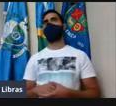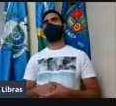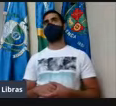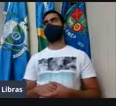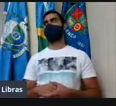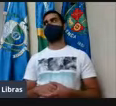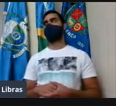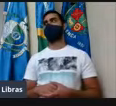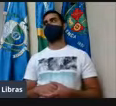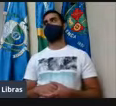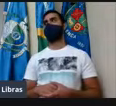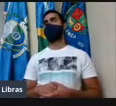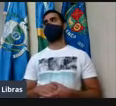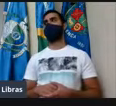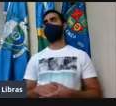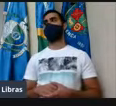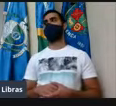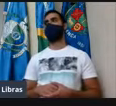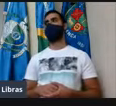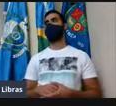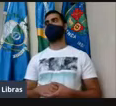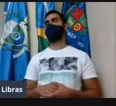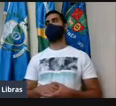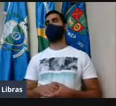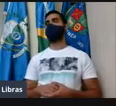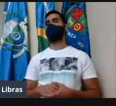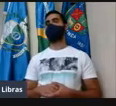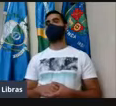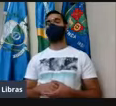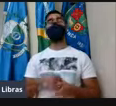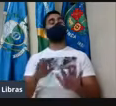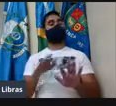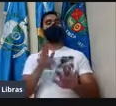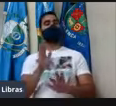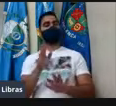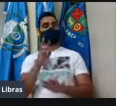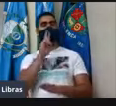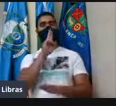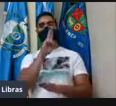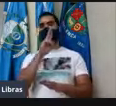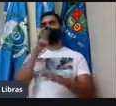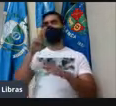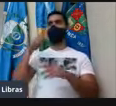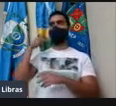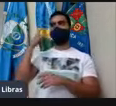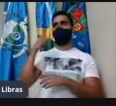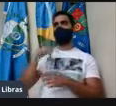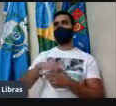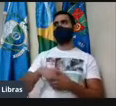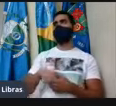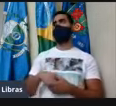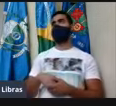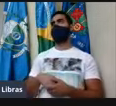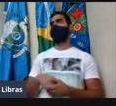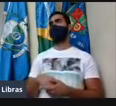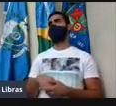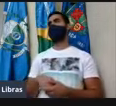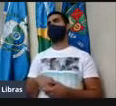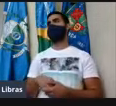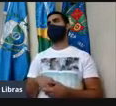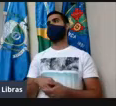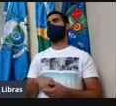Ele é envolvido. Tá. Muito obrigado. Diretor, o senhor já respondeu todos os vereadores aqui presentes. Vereador